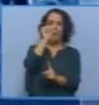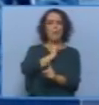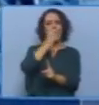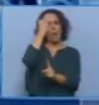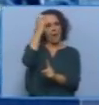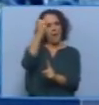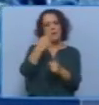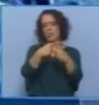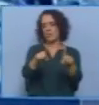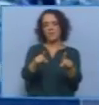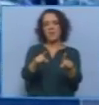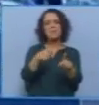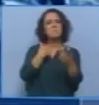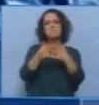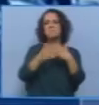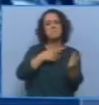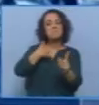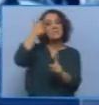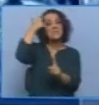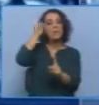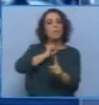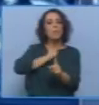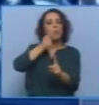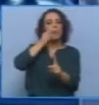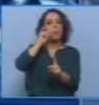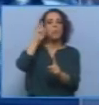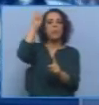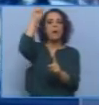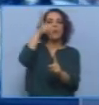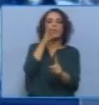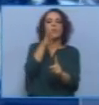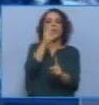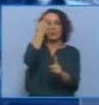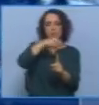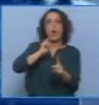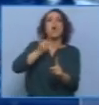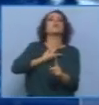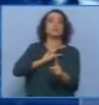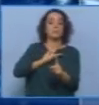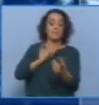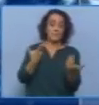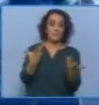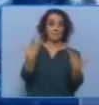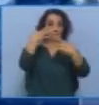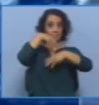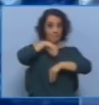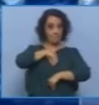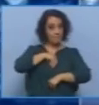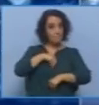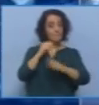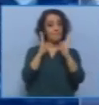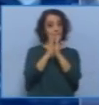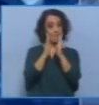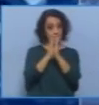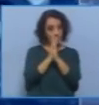Pai diz de mim. E ser cristão é cada vez mais a percebermos que há um amor, há uma